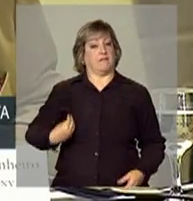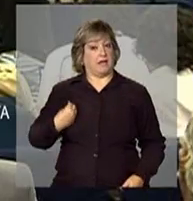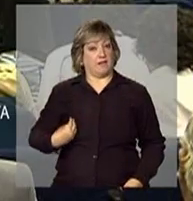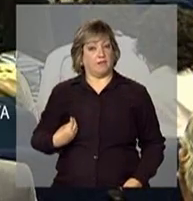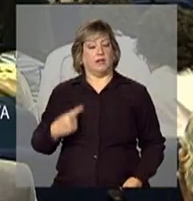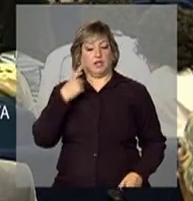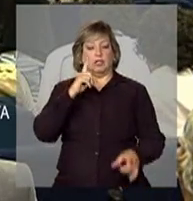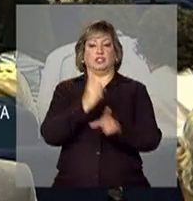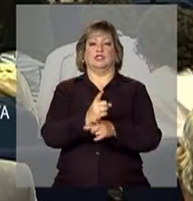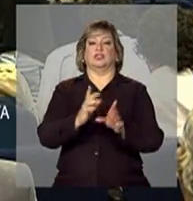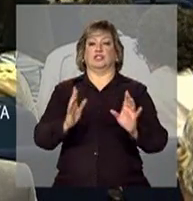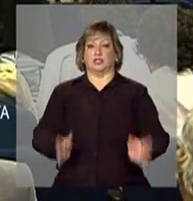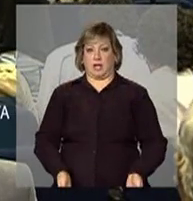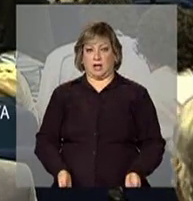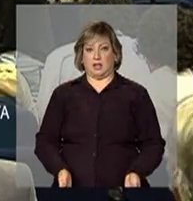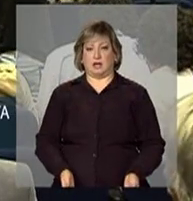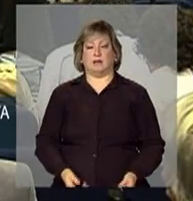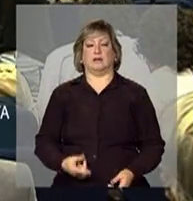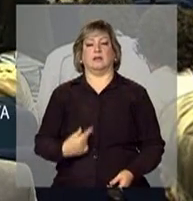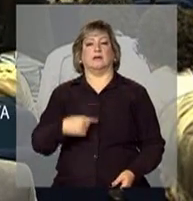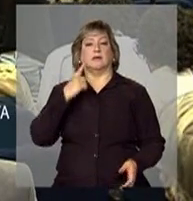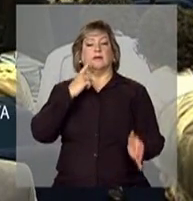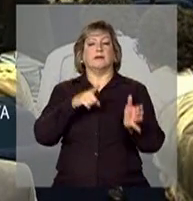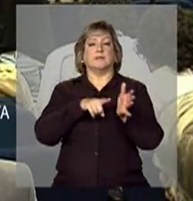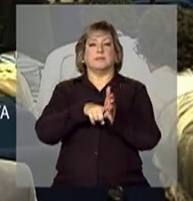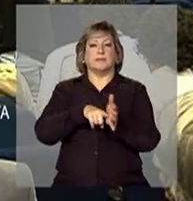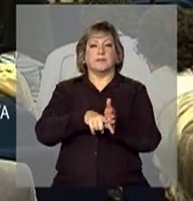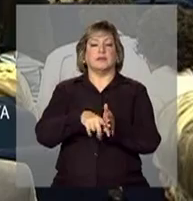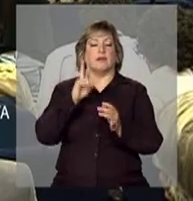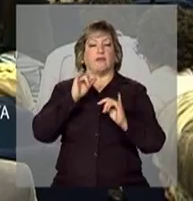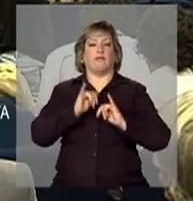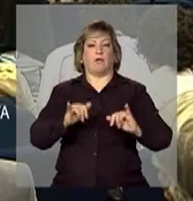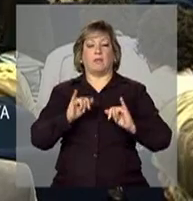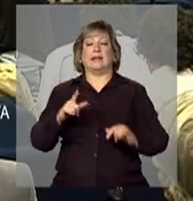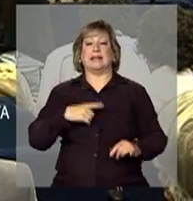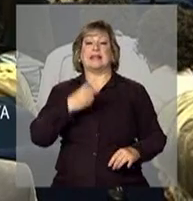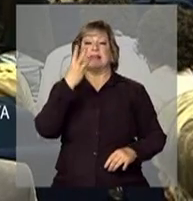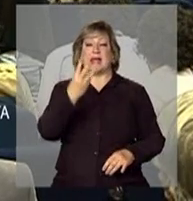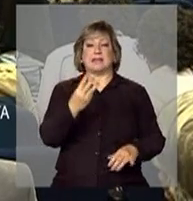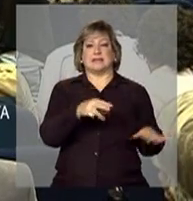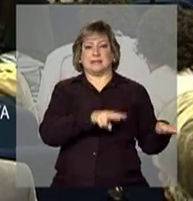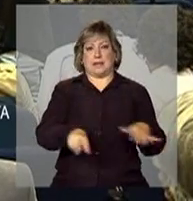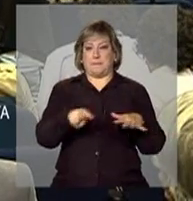foram localizados, com levantamento preliminar de informações. Faz 3 semanas,